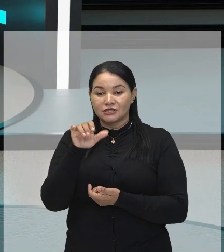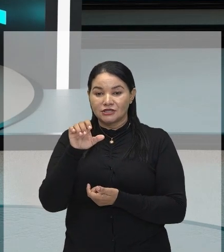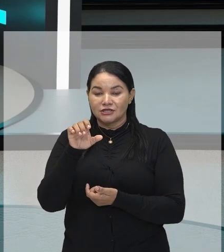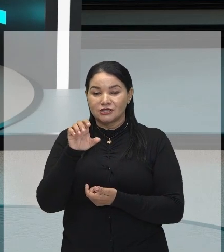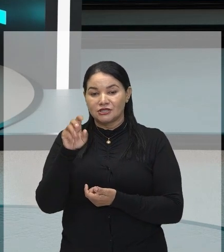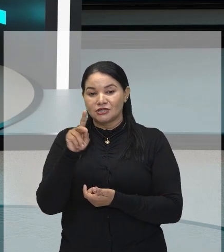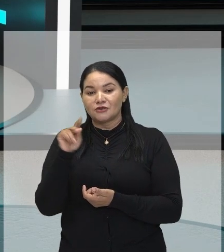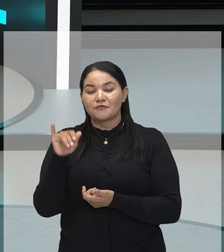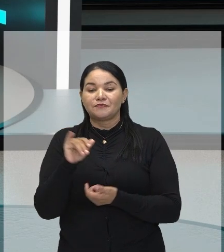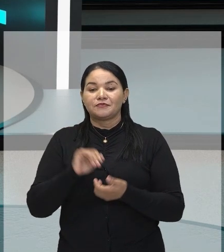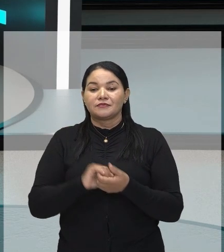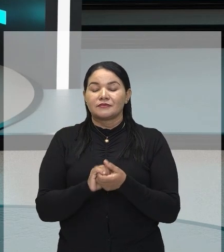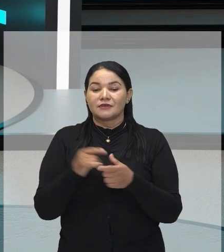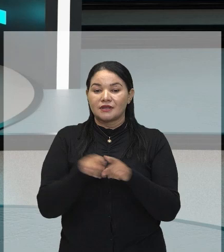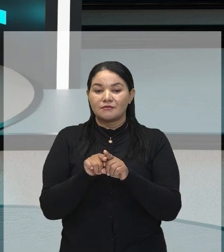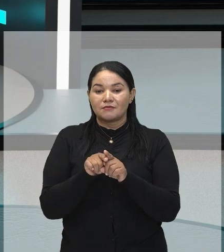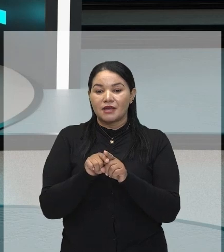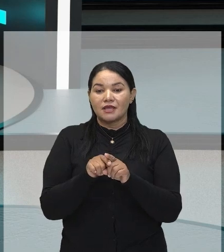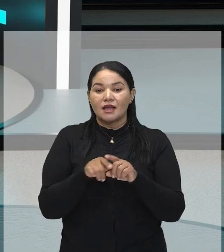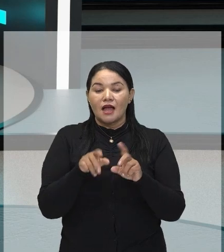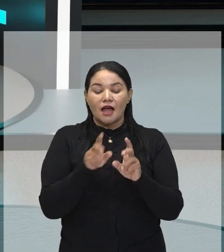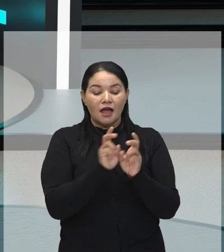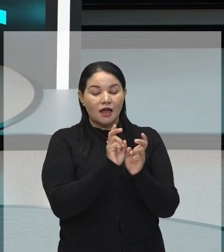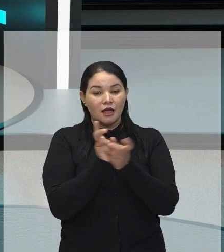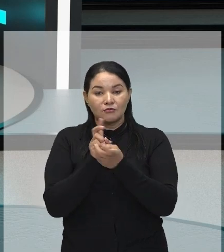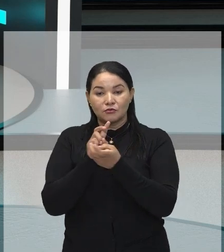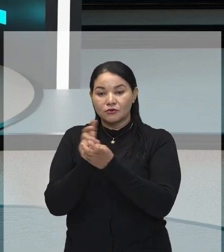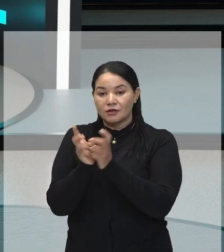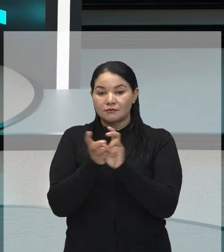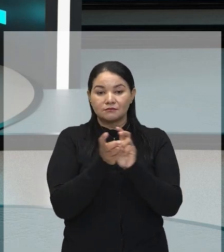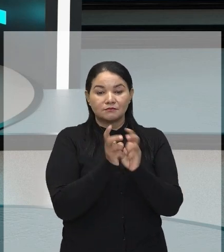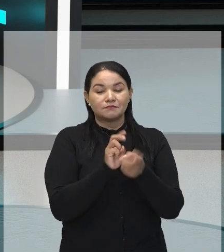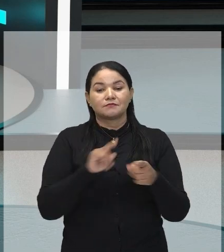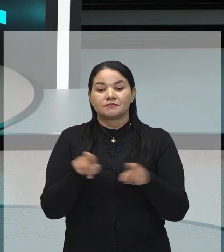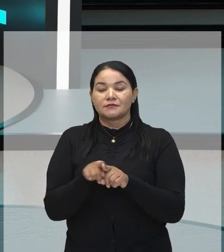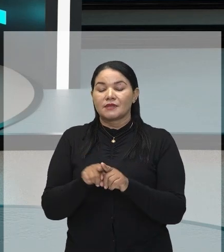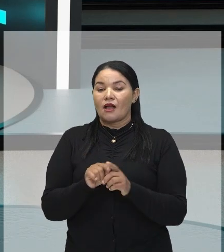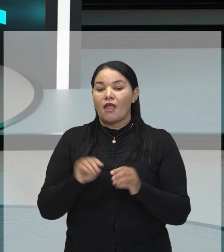Em 2012, o frevo foi incluído na lista